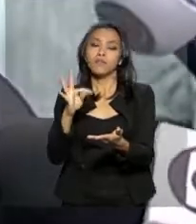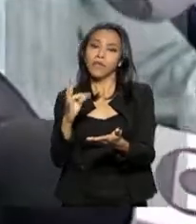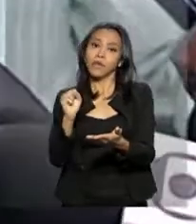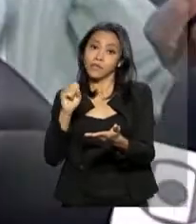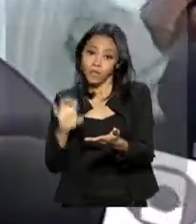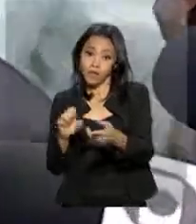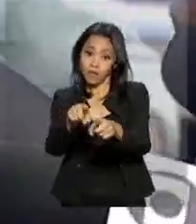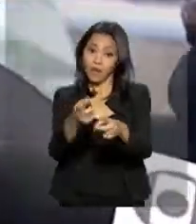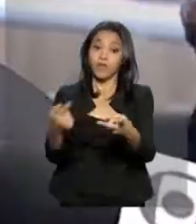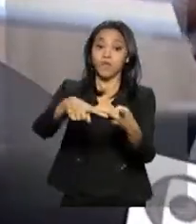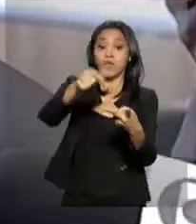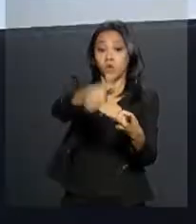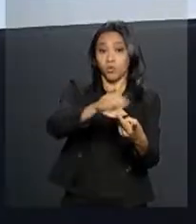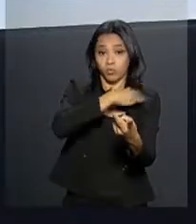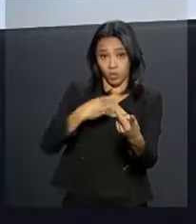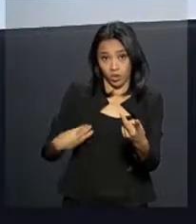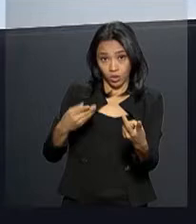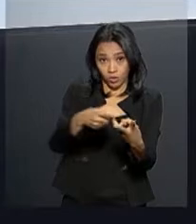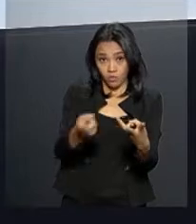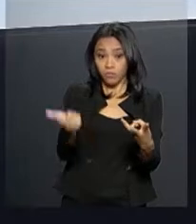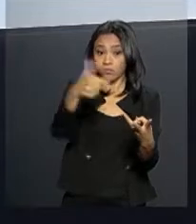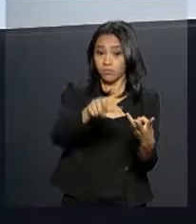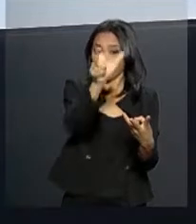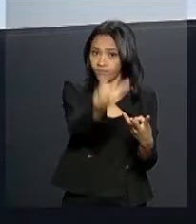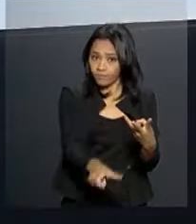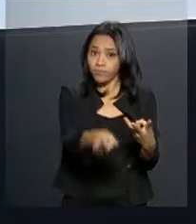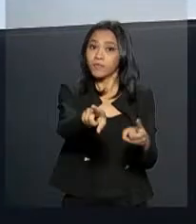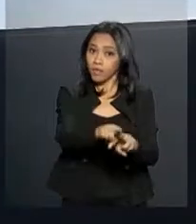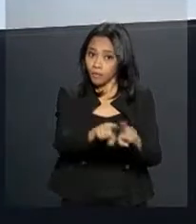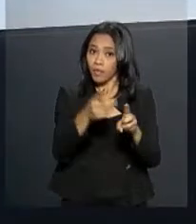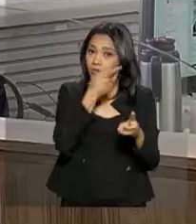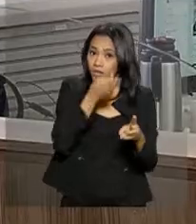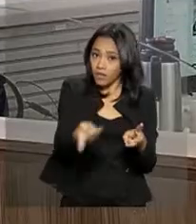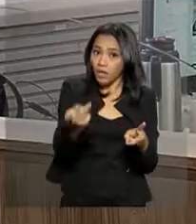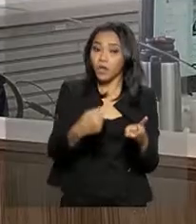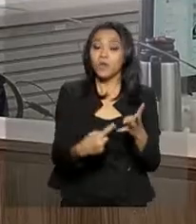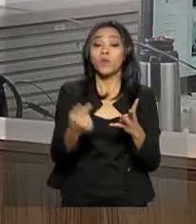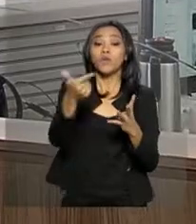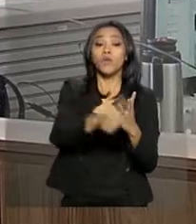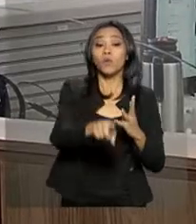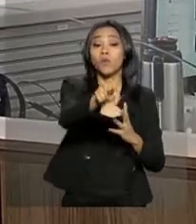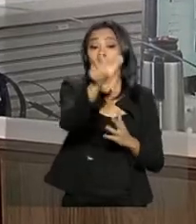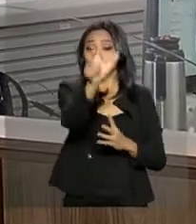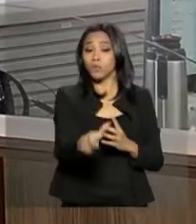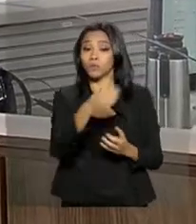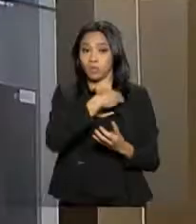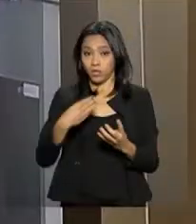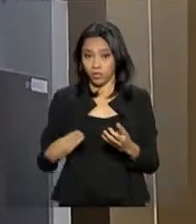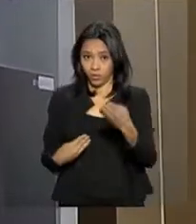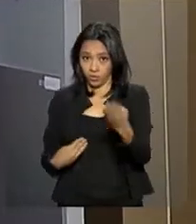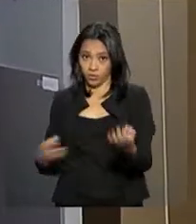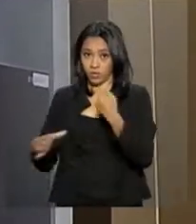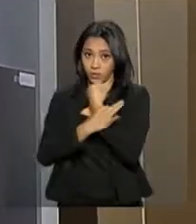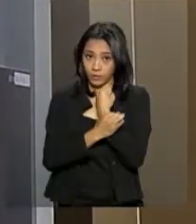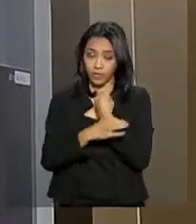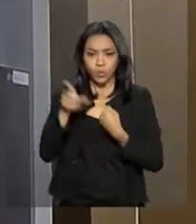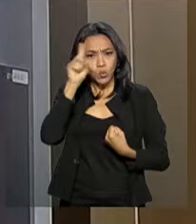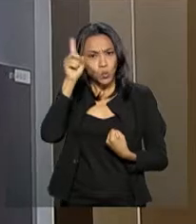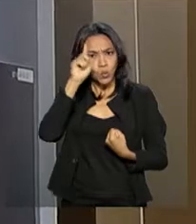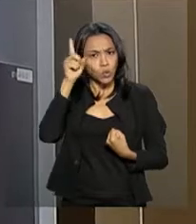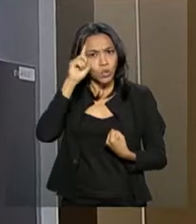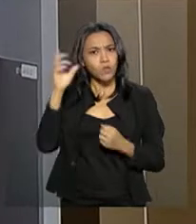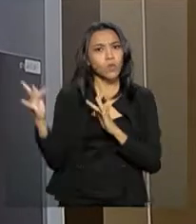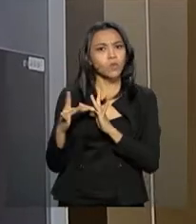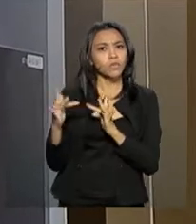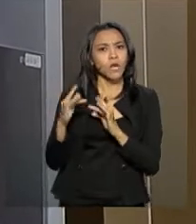stf dias toffoli a procuradora geral da república raquel dodge o ministro da segurança pública raul jungmann durante todo o dia foi mantido